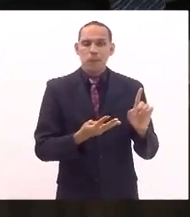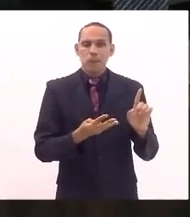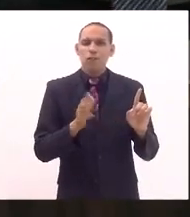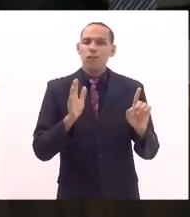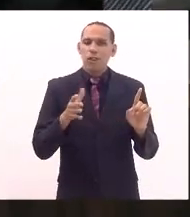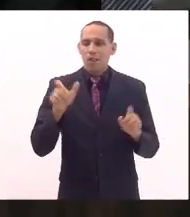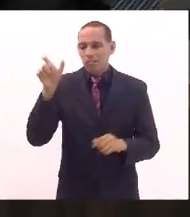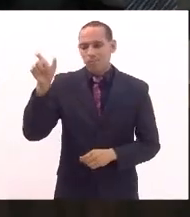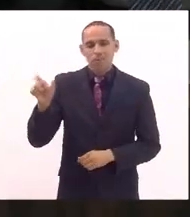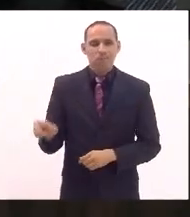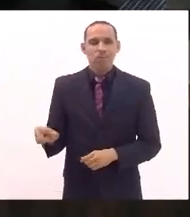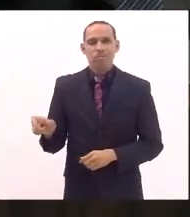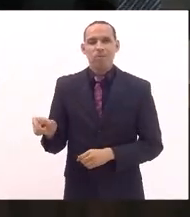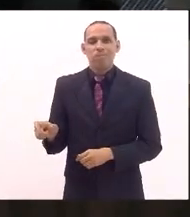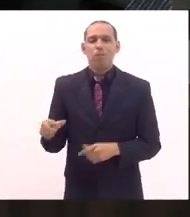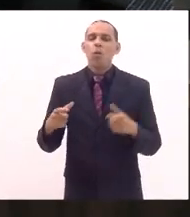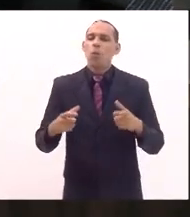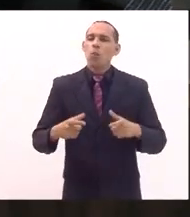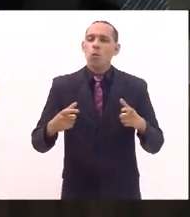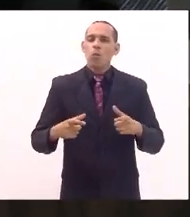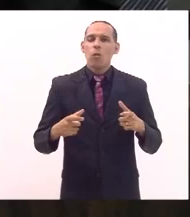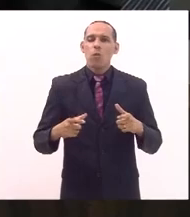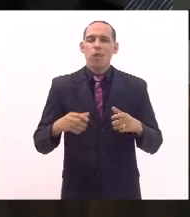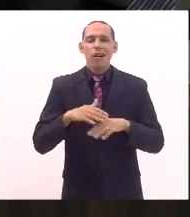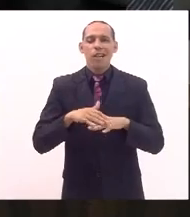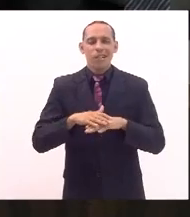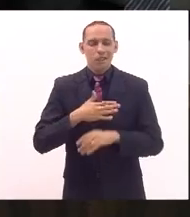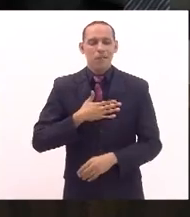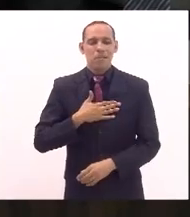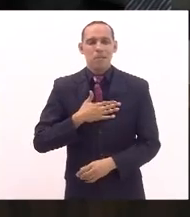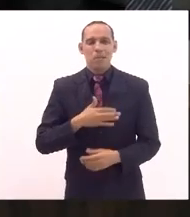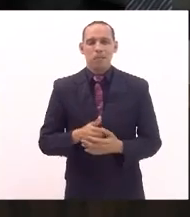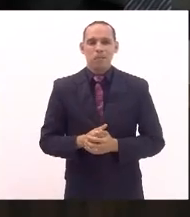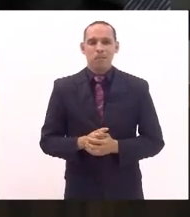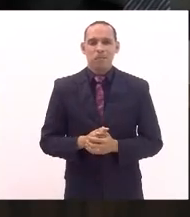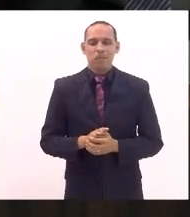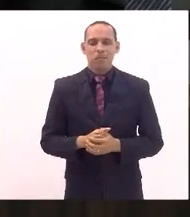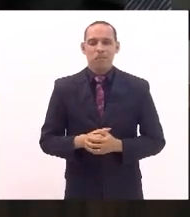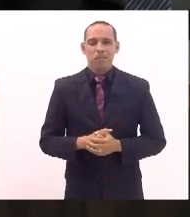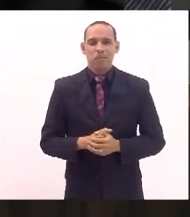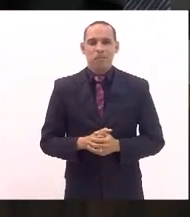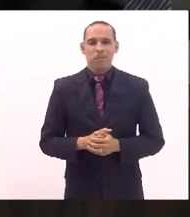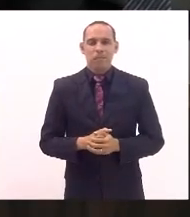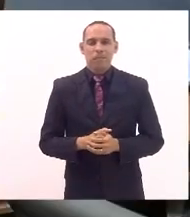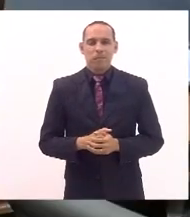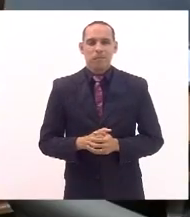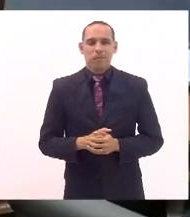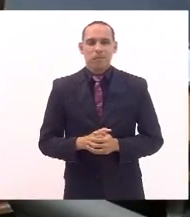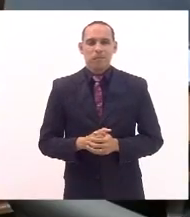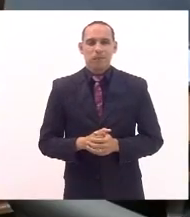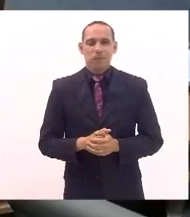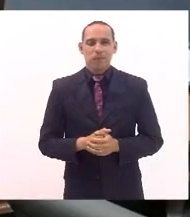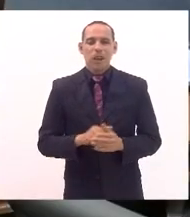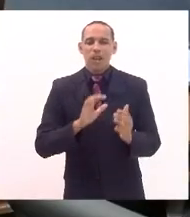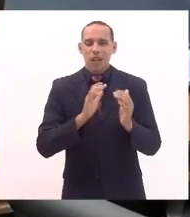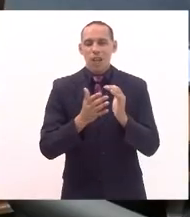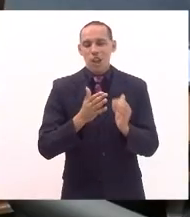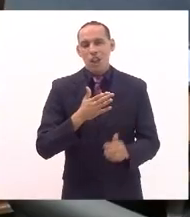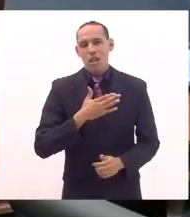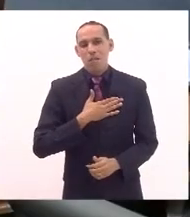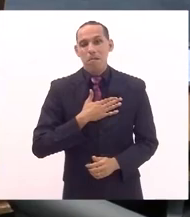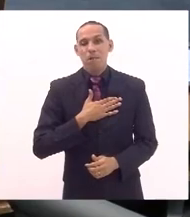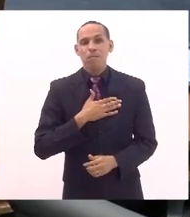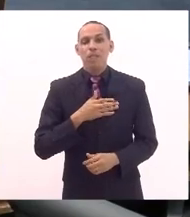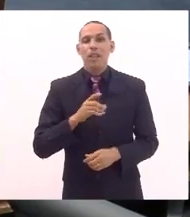e para ele lá no as minhas redes Tokyo liberto Deputado Serginho